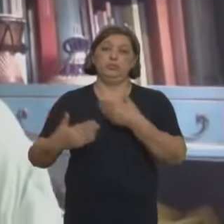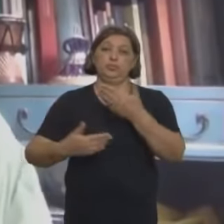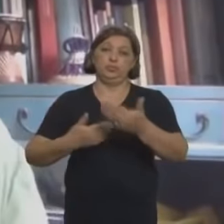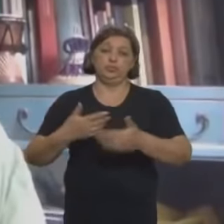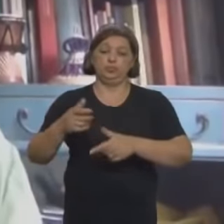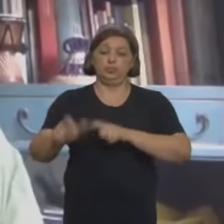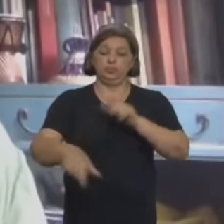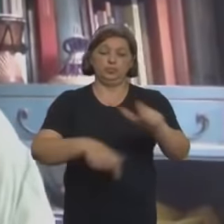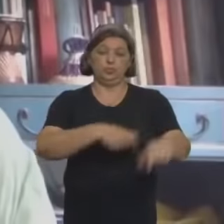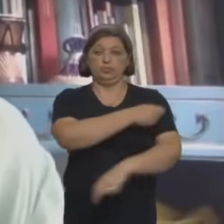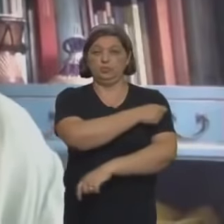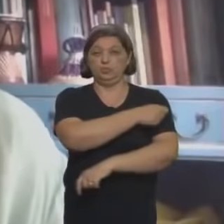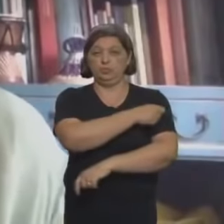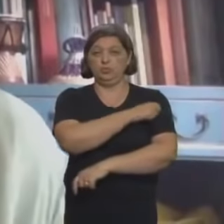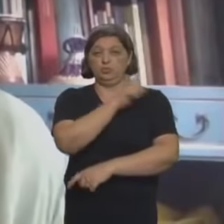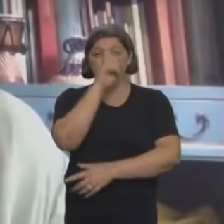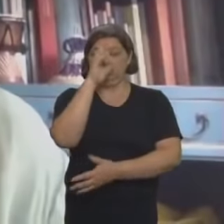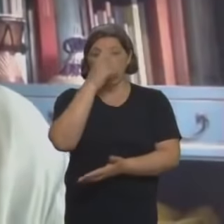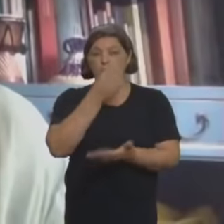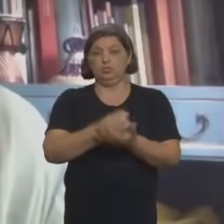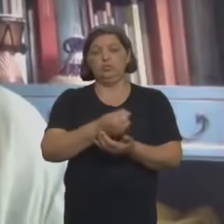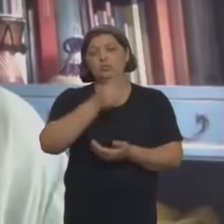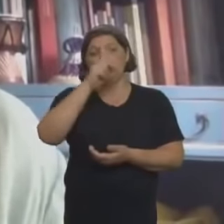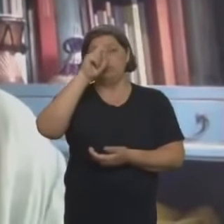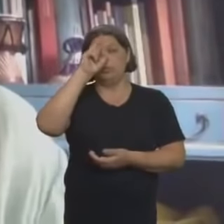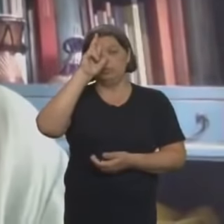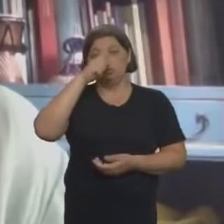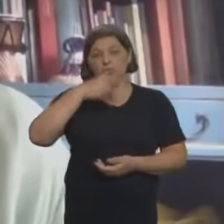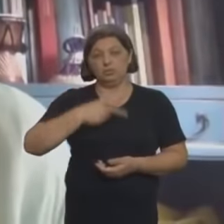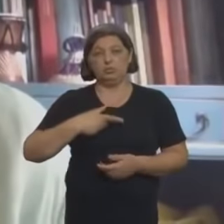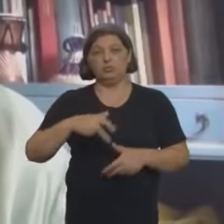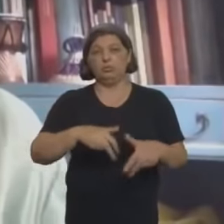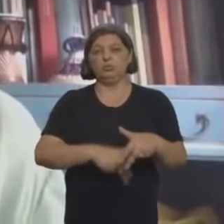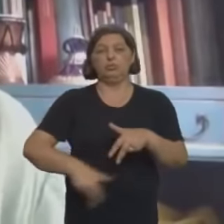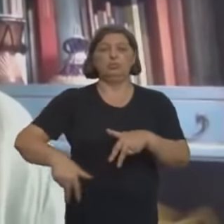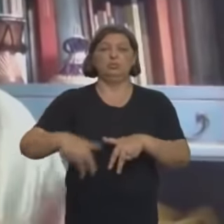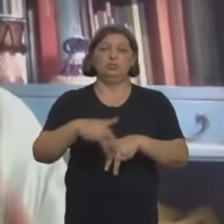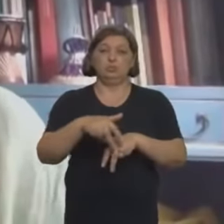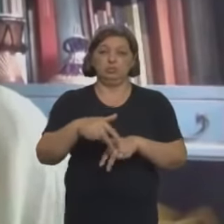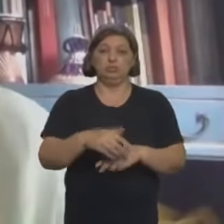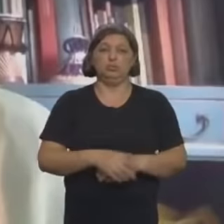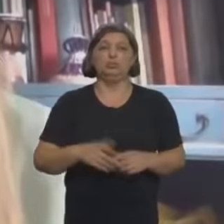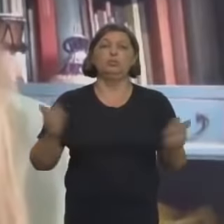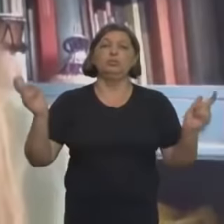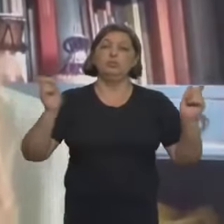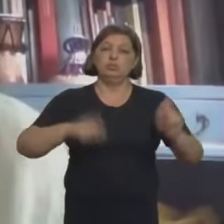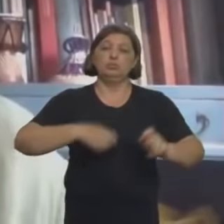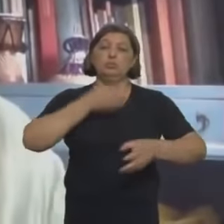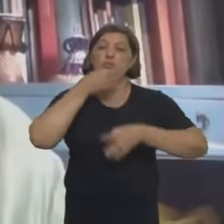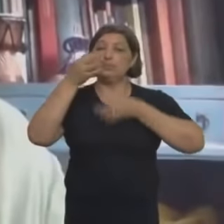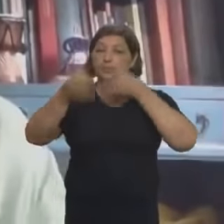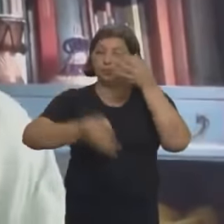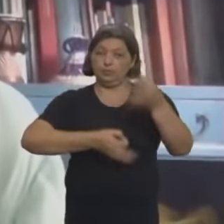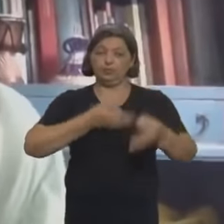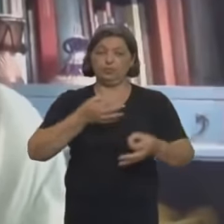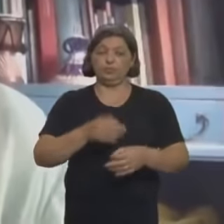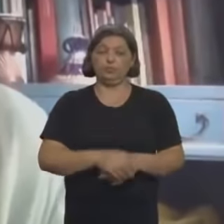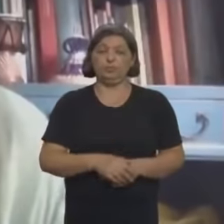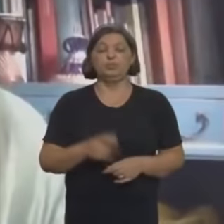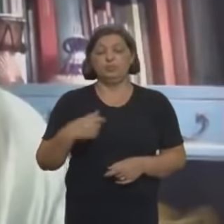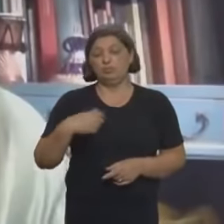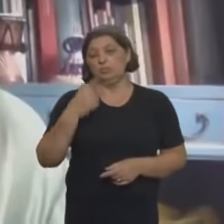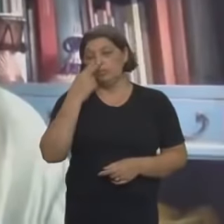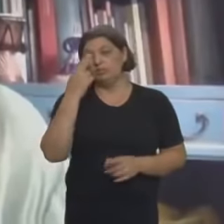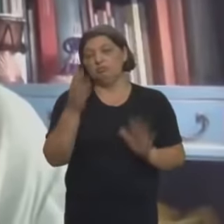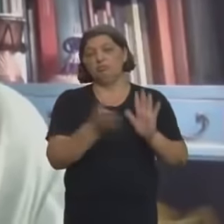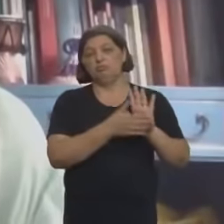estudantes cada vez mais confiança, autonomia, protagonismo, né? Capacidade de argumentação, que acho que é muito da